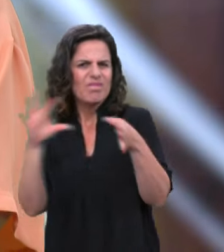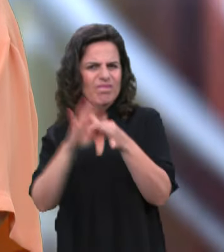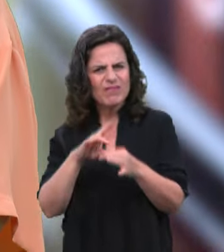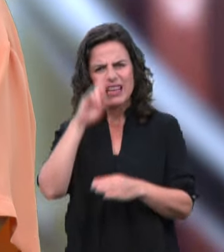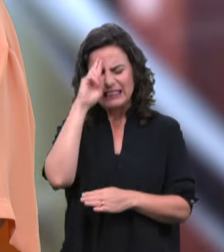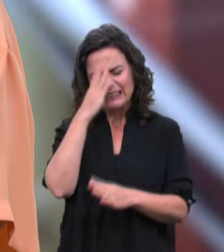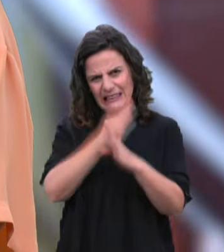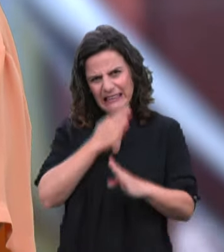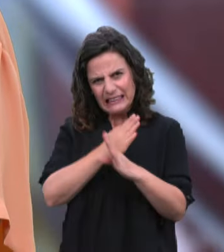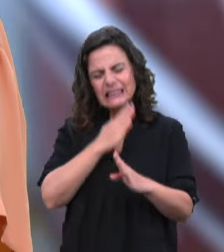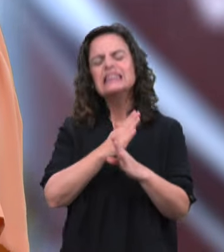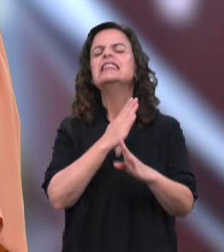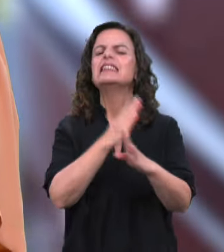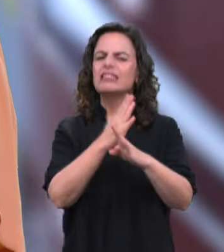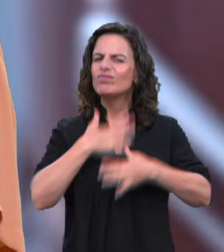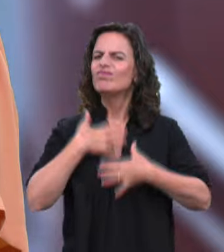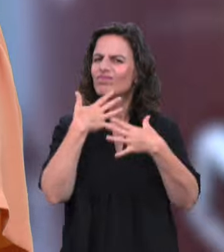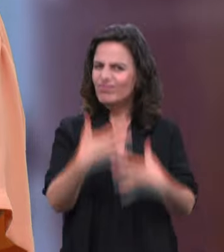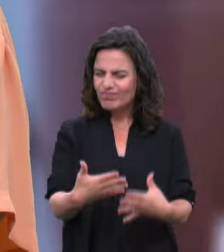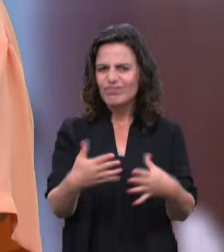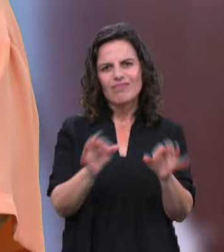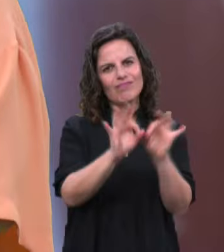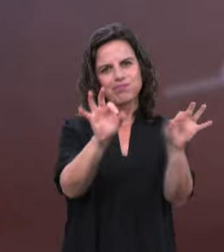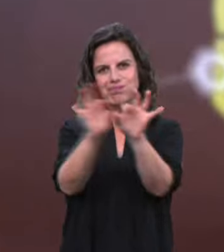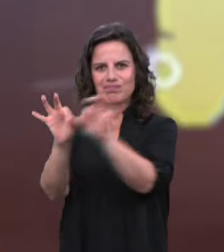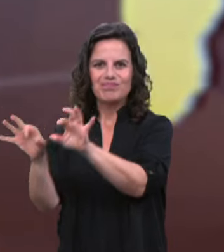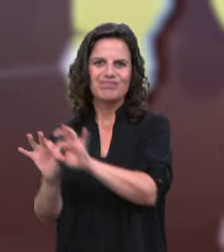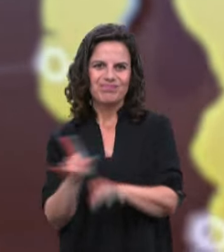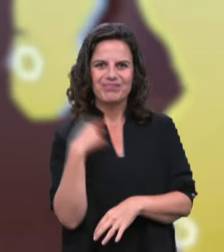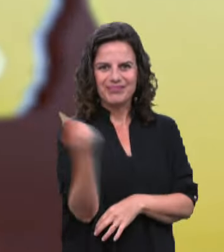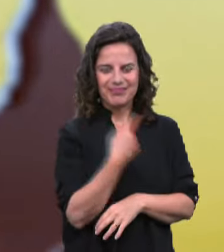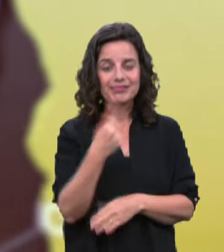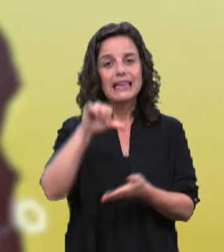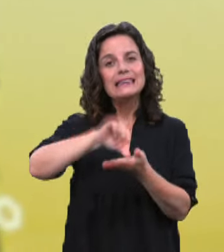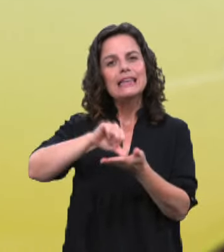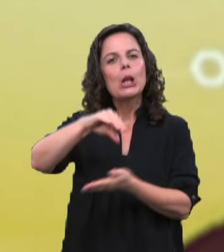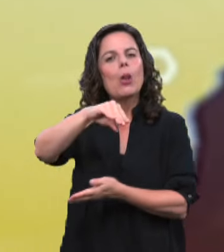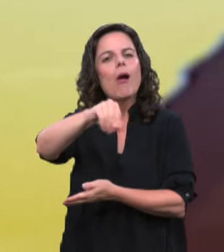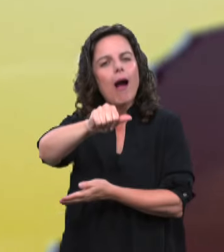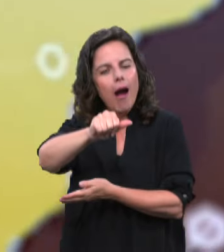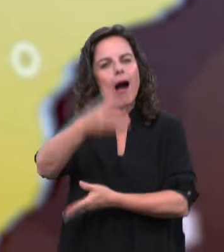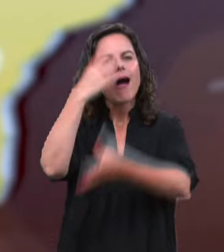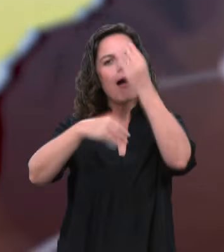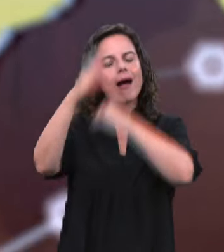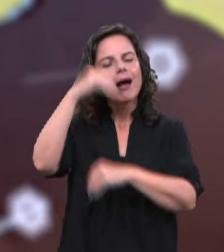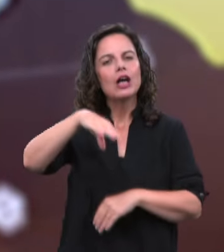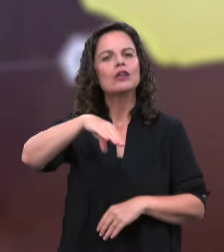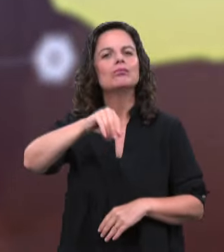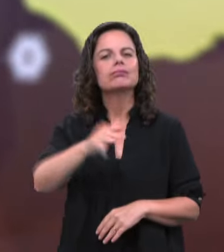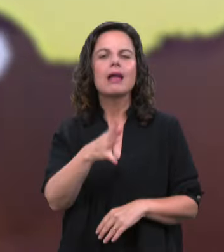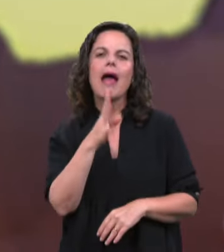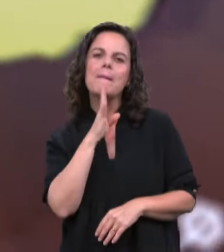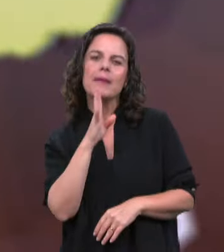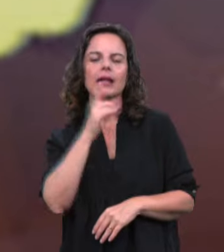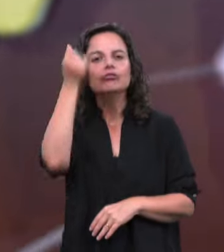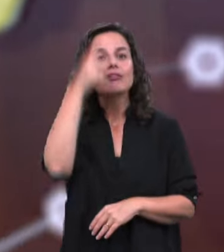Resiliência e força de vontade são pilares comuns a todos estes alunos. A partir do Centro Local de Aprendizagem de Abrantes, conhecemos a